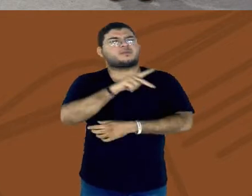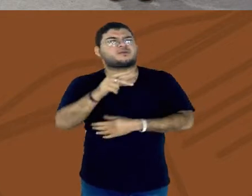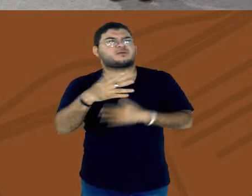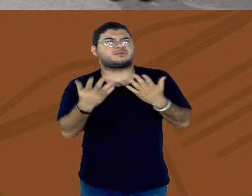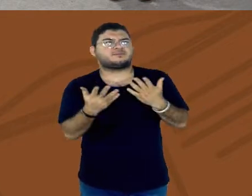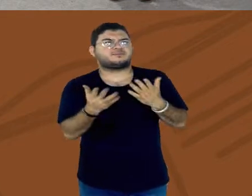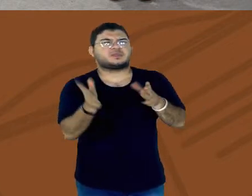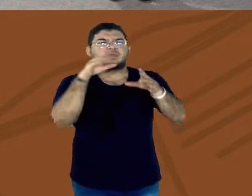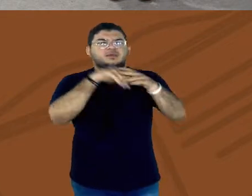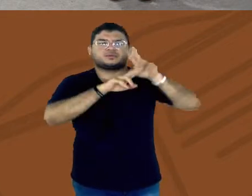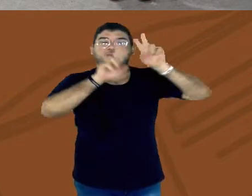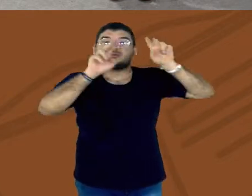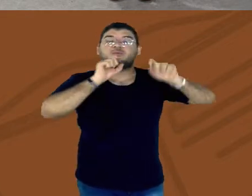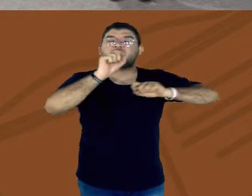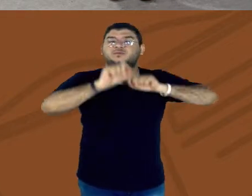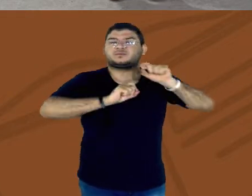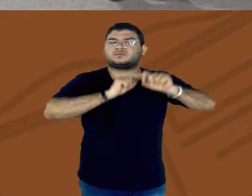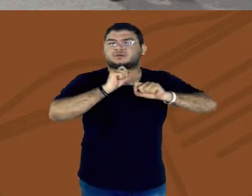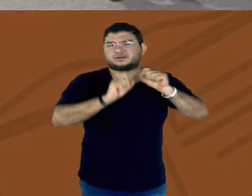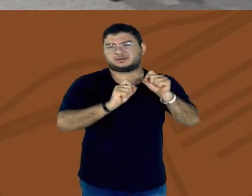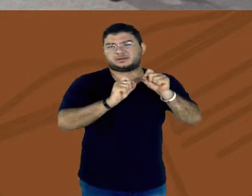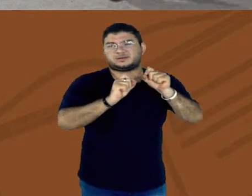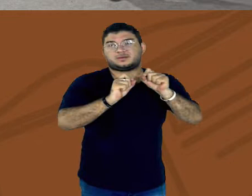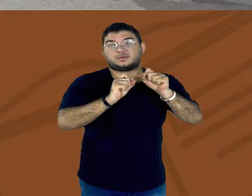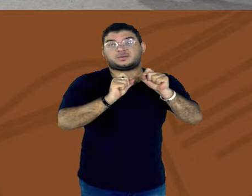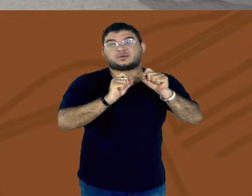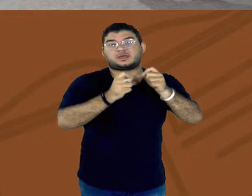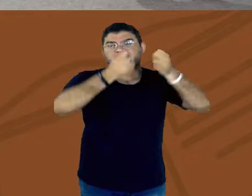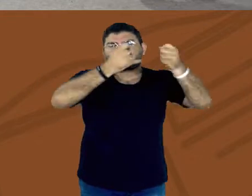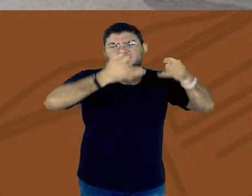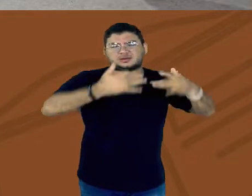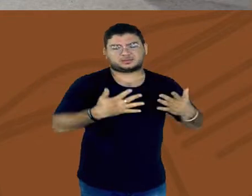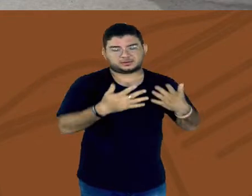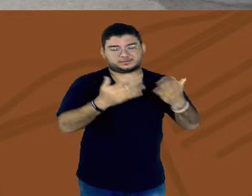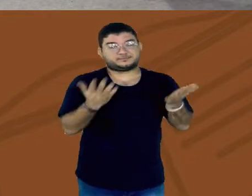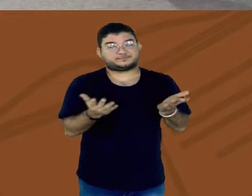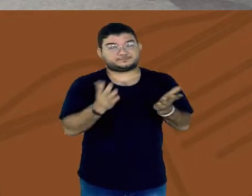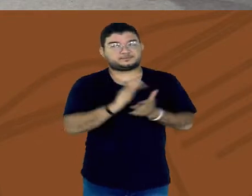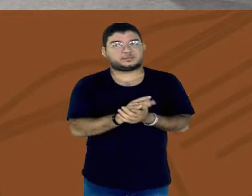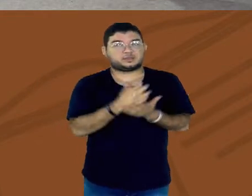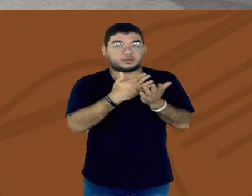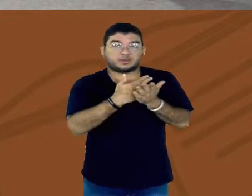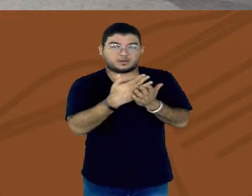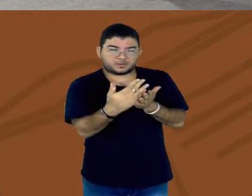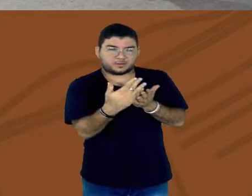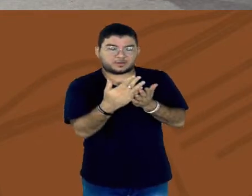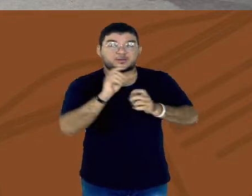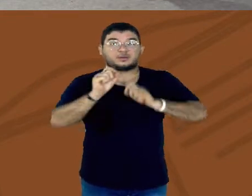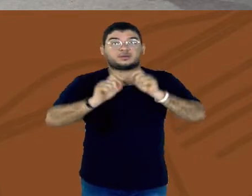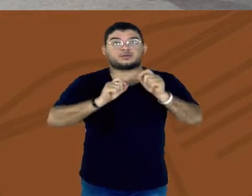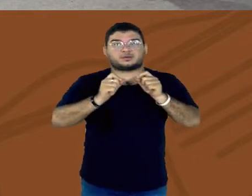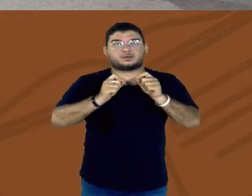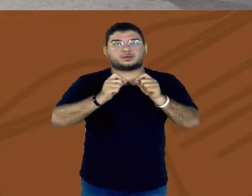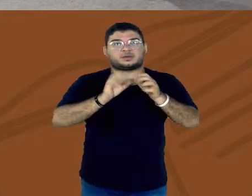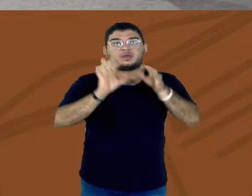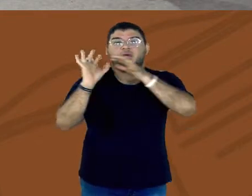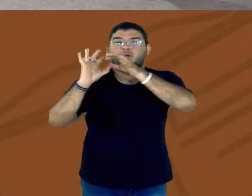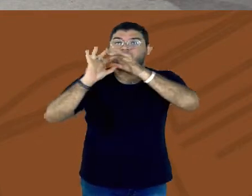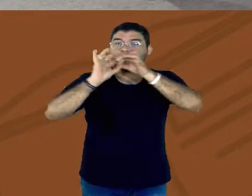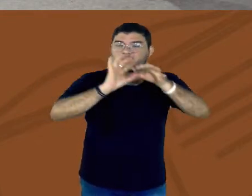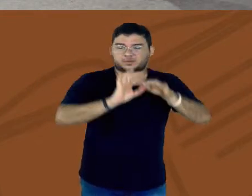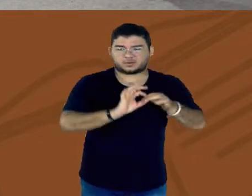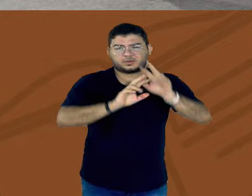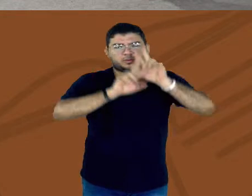desta temática, o que o senhor estará socializando com nós? Então, inicialmente faremos aqui uma breve